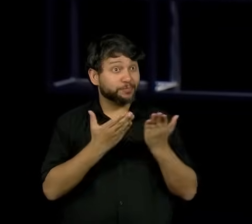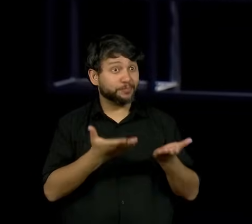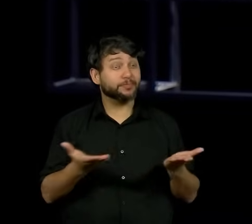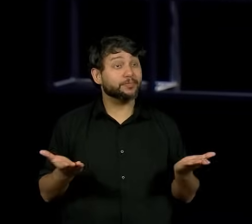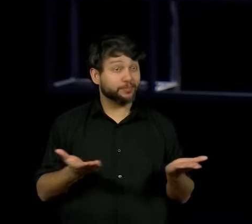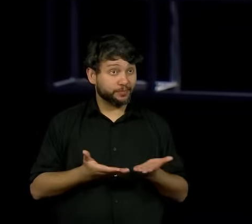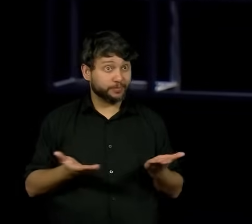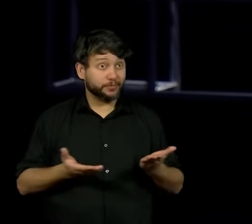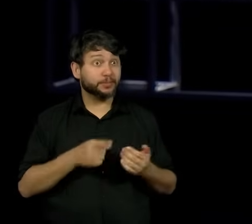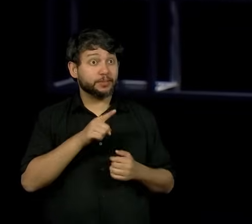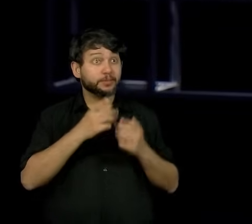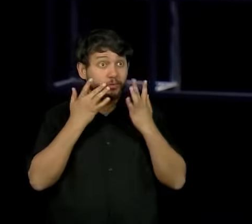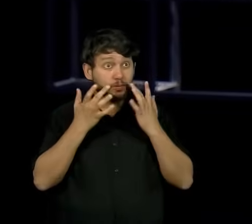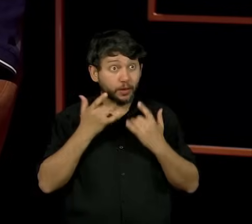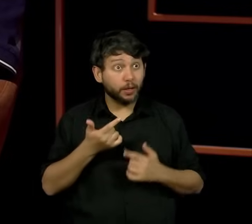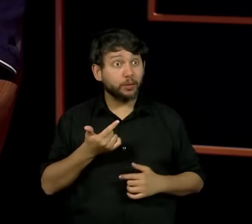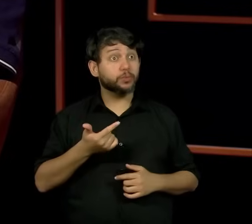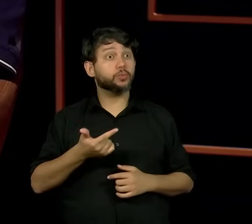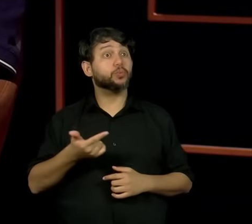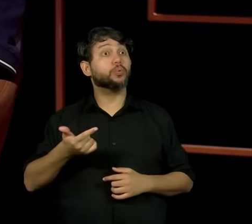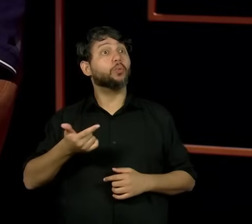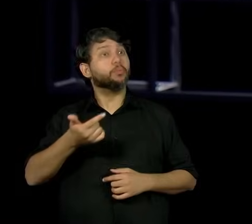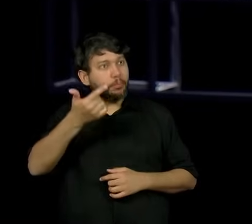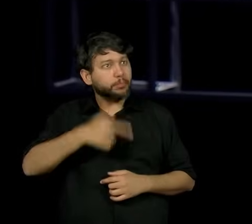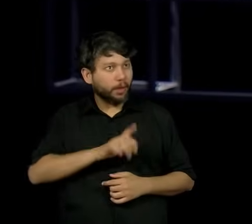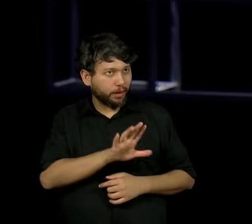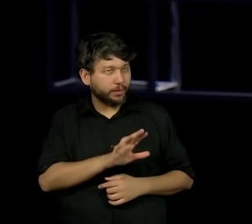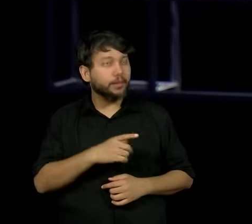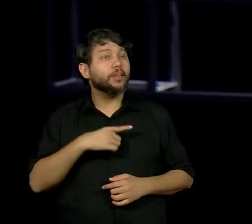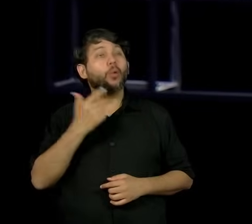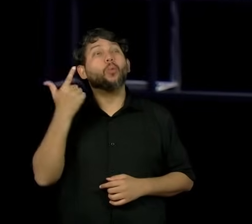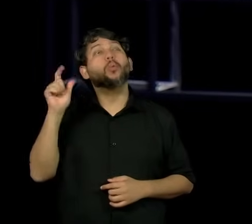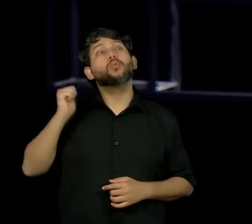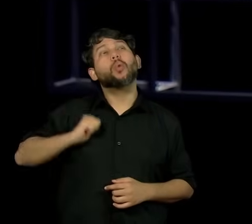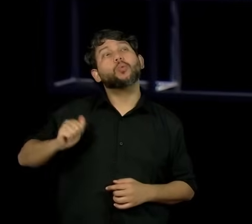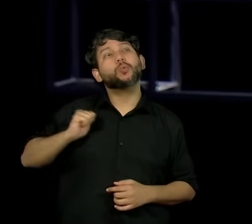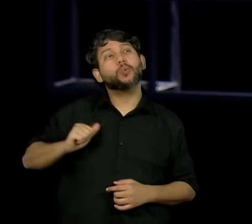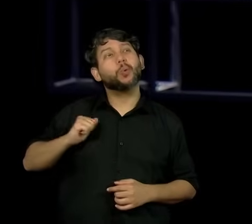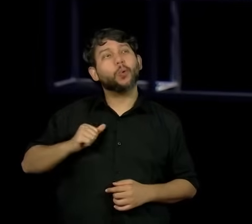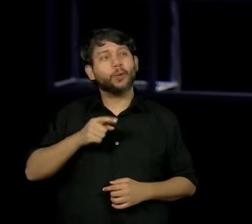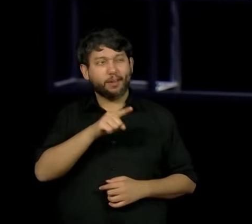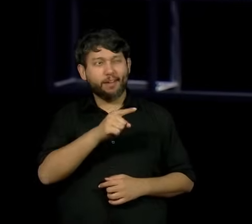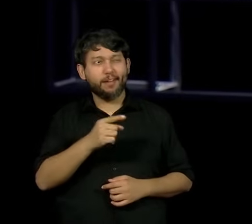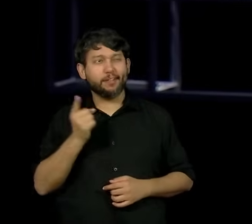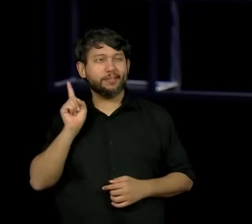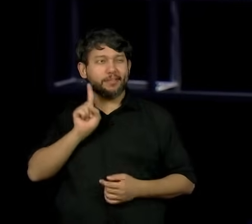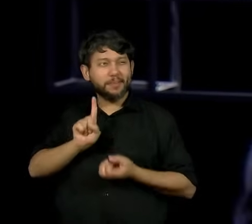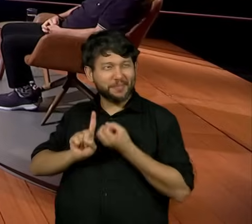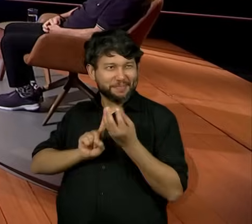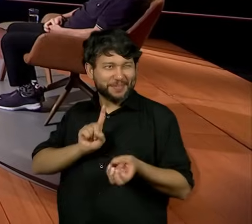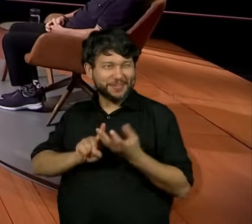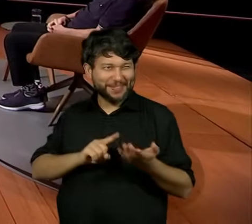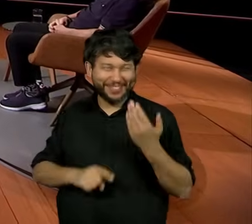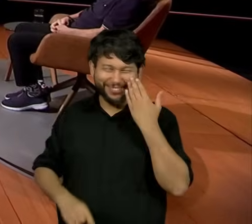momento um novo espetáculo. E um dos atores que faz parte desse elenco te mandou umas palavras. Opa. Olha